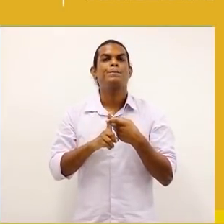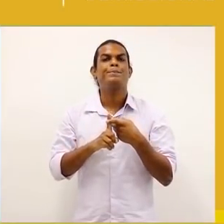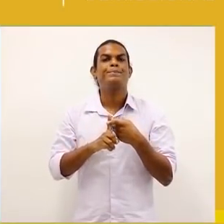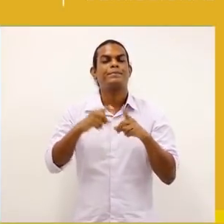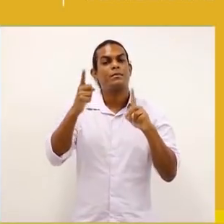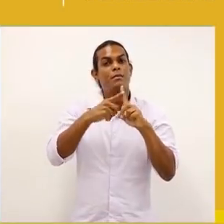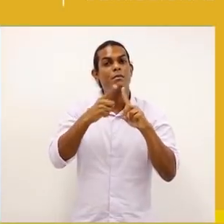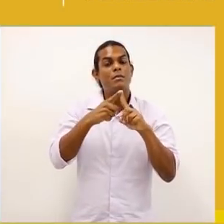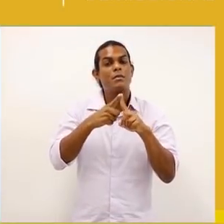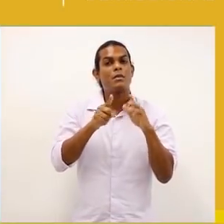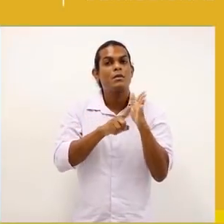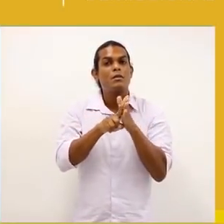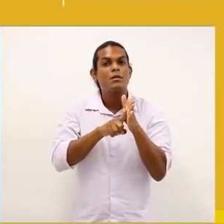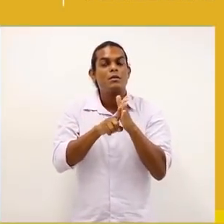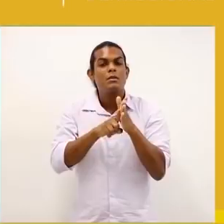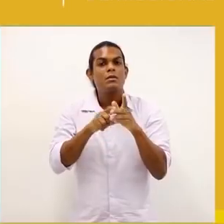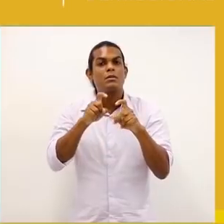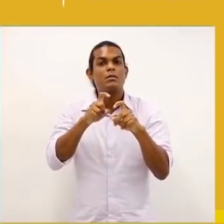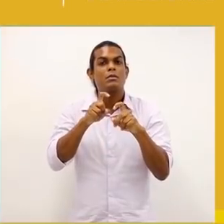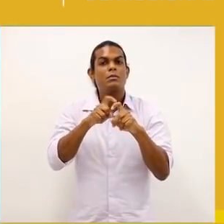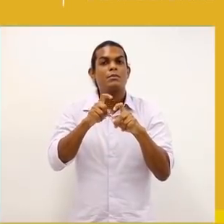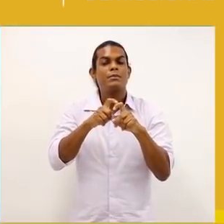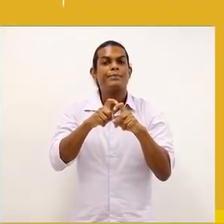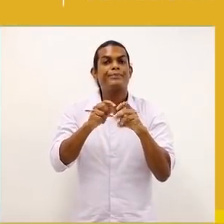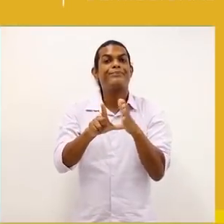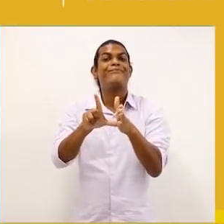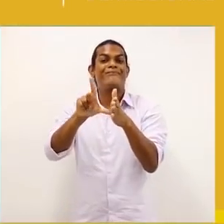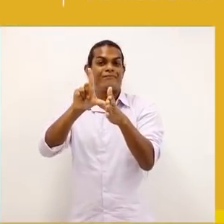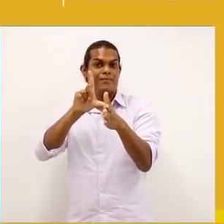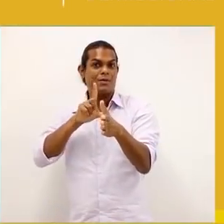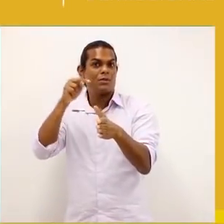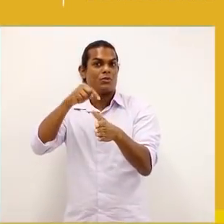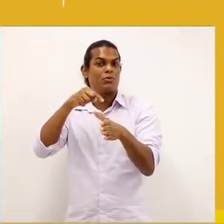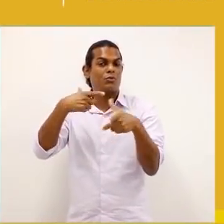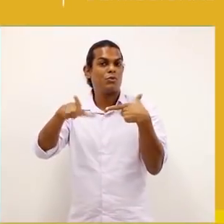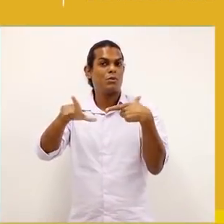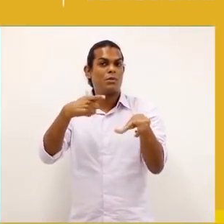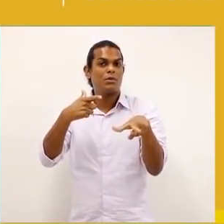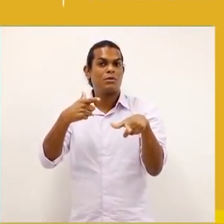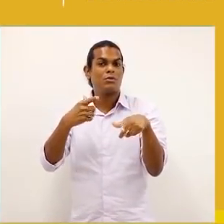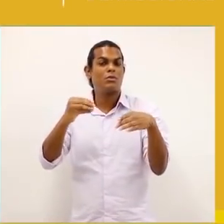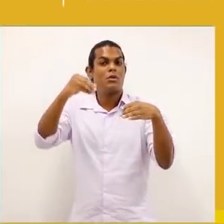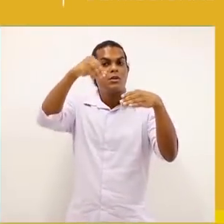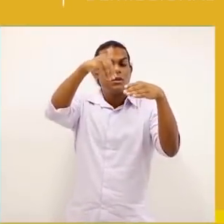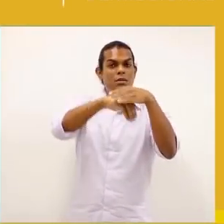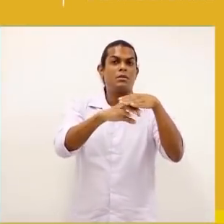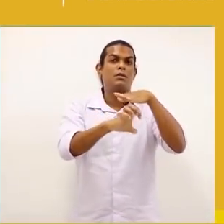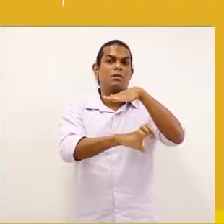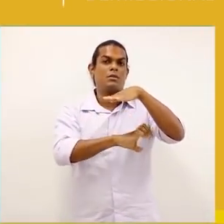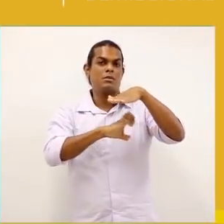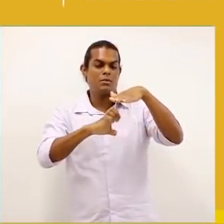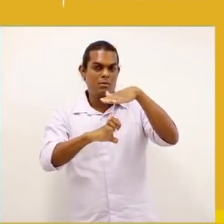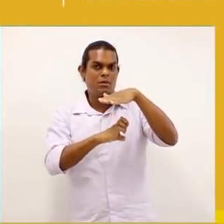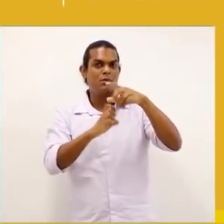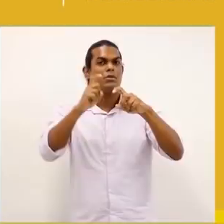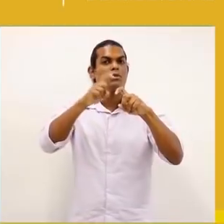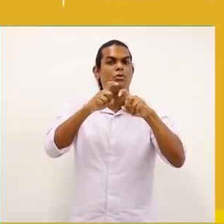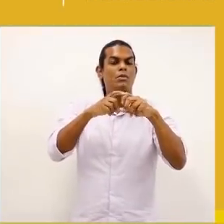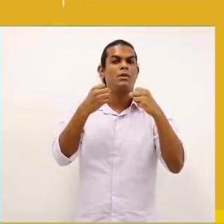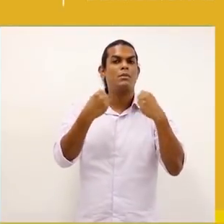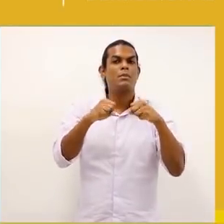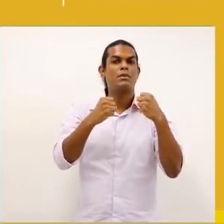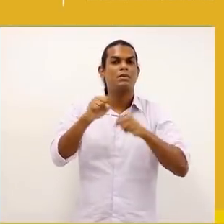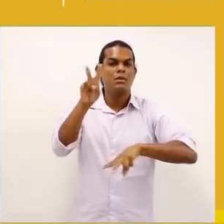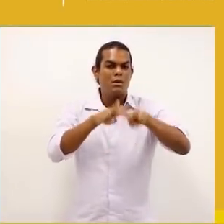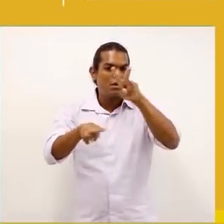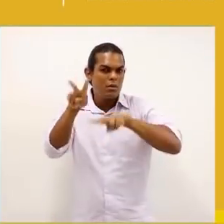empregado vai entrar numa empresa, obrigatoriamente essa empresa tem que fazer um exame admissional, levar o médico do trabalho para que possa avaliar as condições de